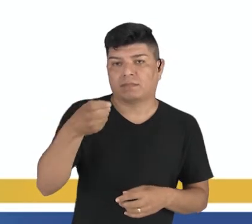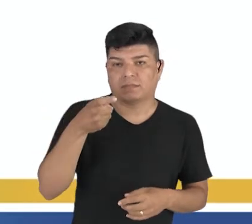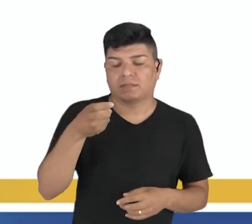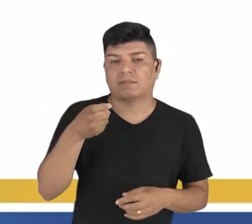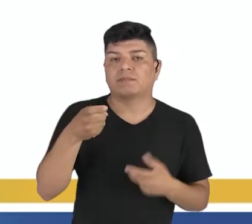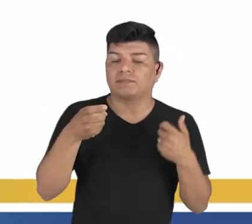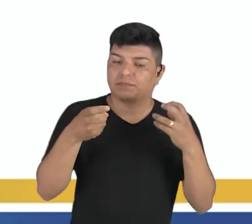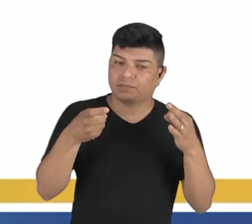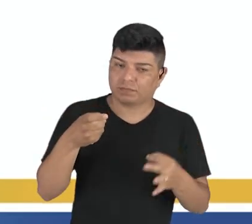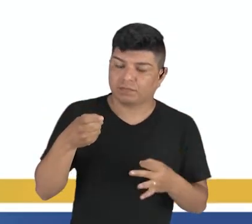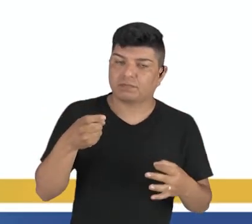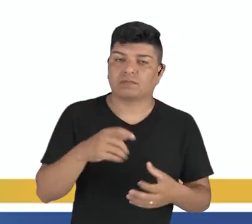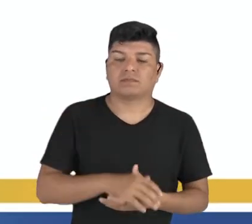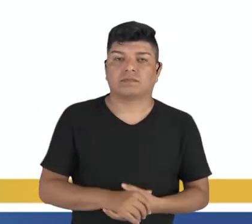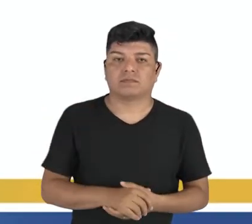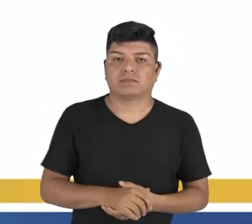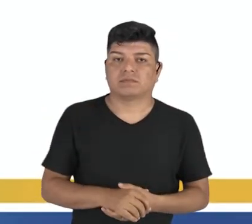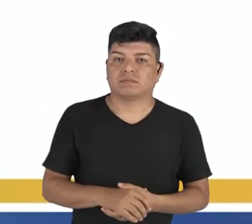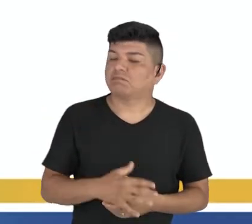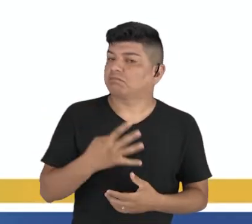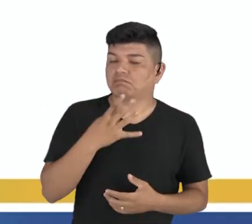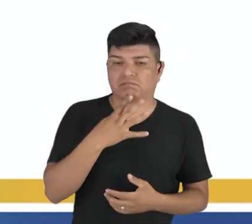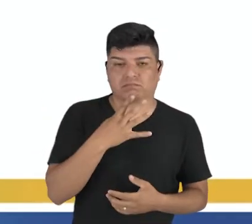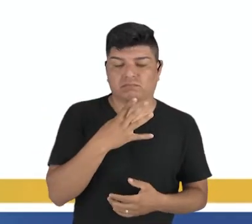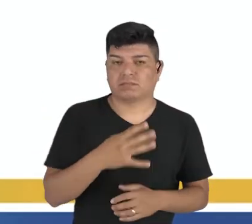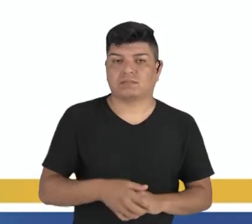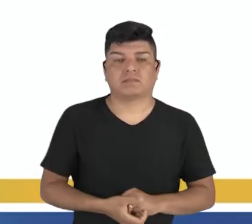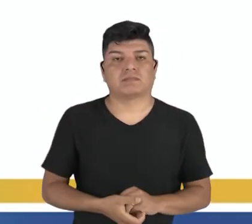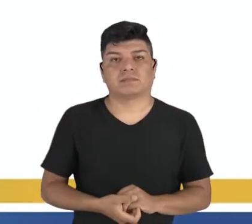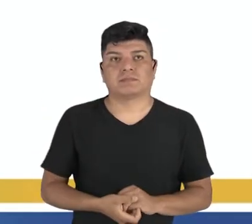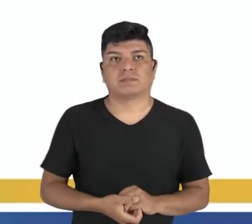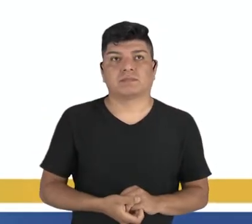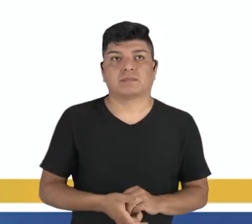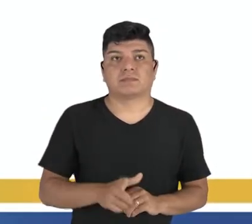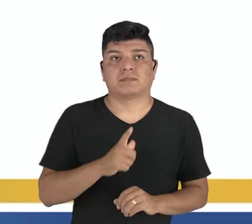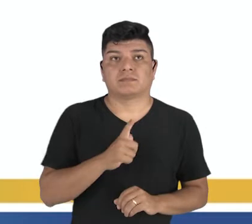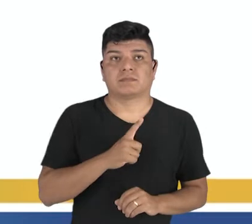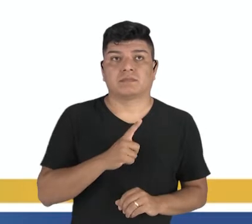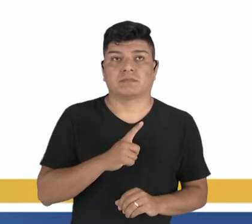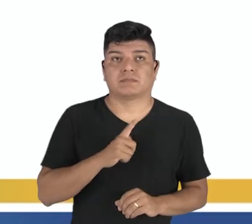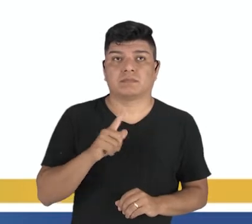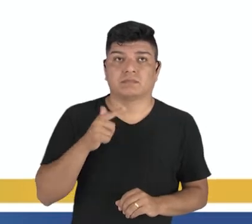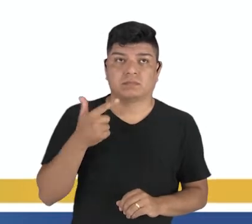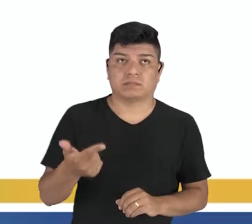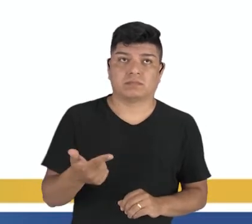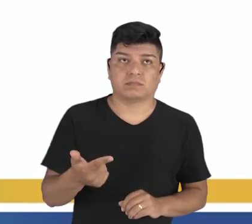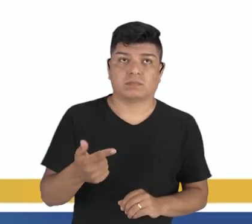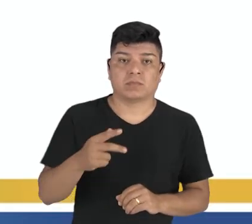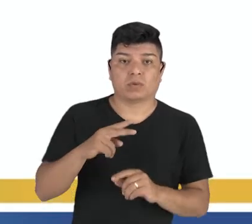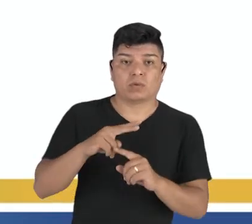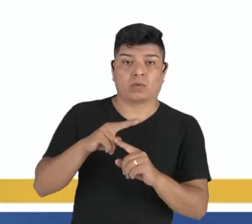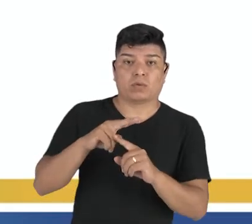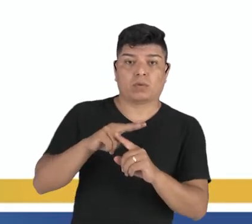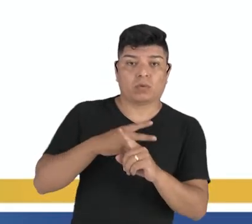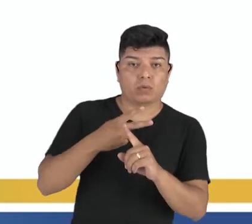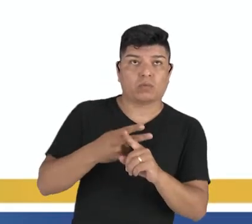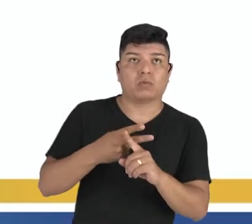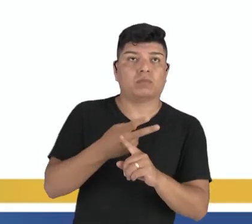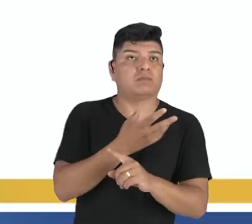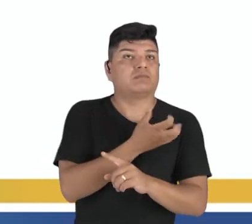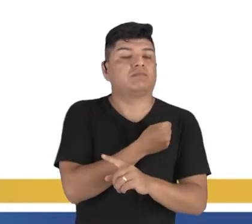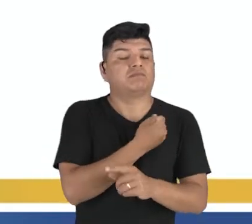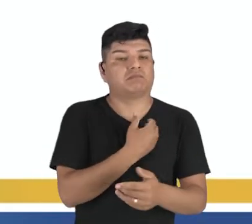x, certo? Que a gente desconhece. E aí nós temos outra situação que diz o seguinte, o dobro de um